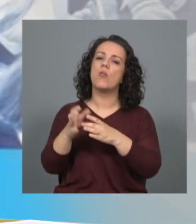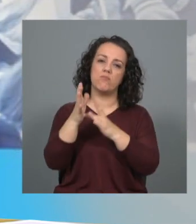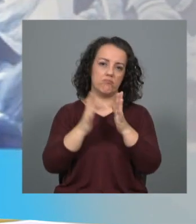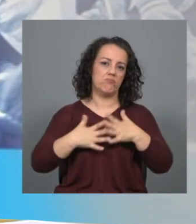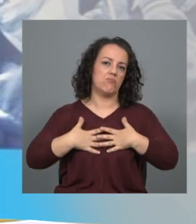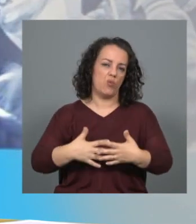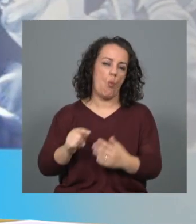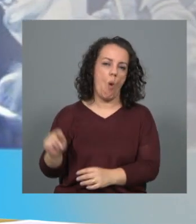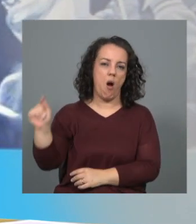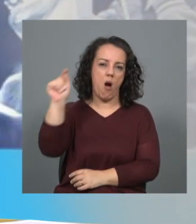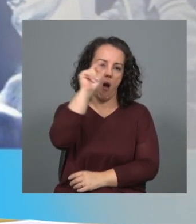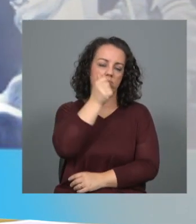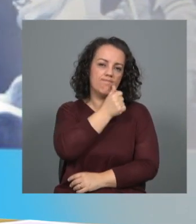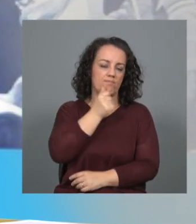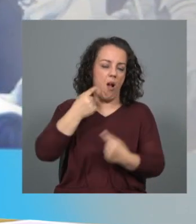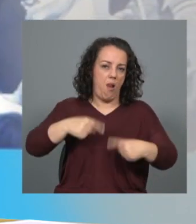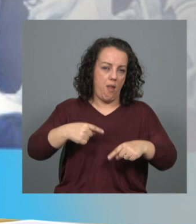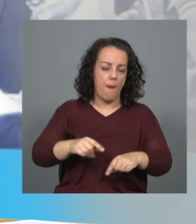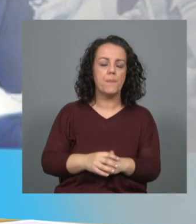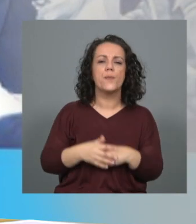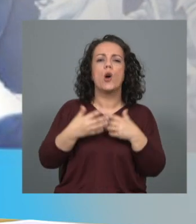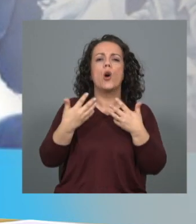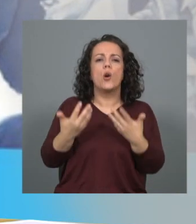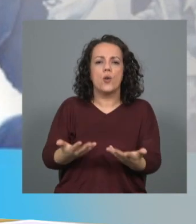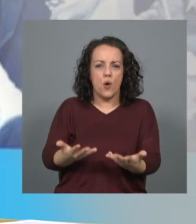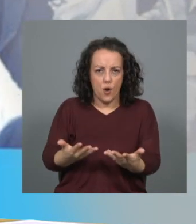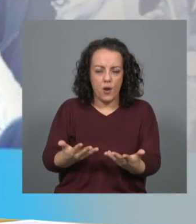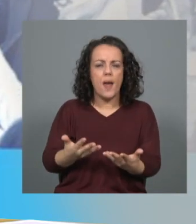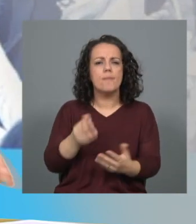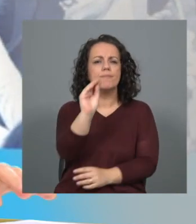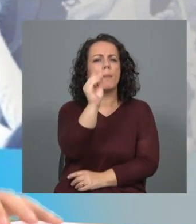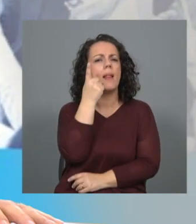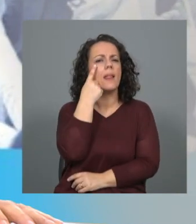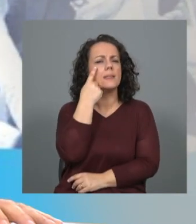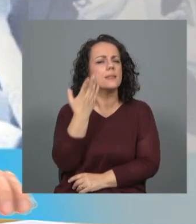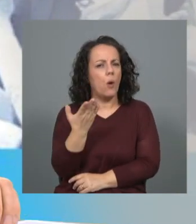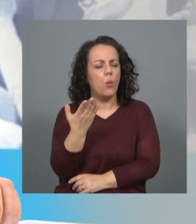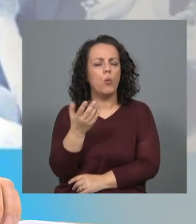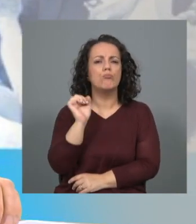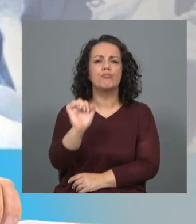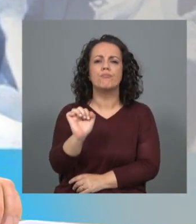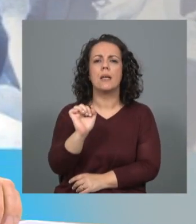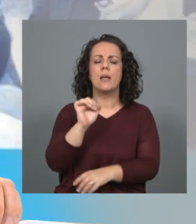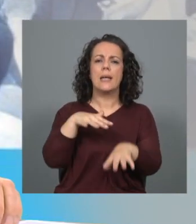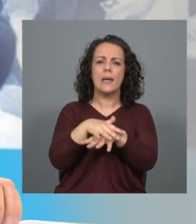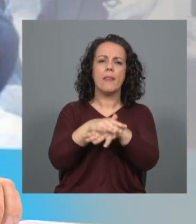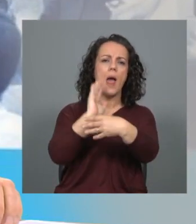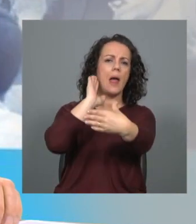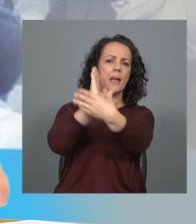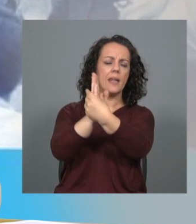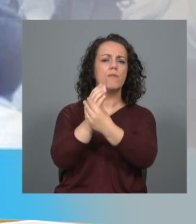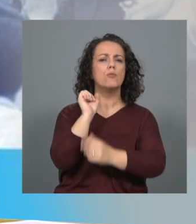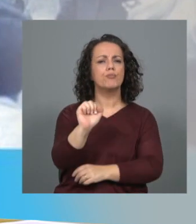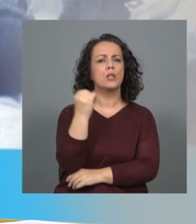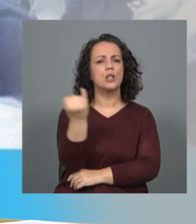continuam a enfrentar. Agora chamamos a sua atenção para A rede de arquivos de instituições